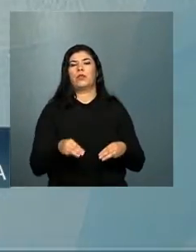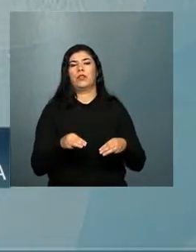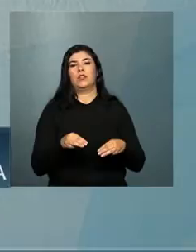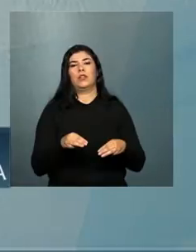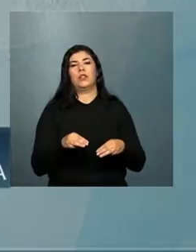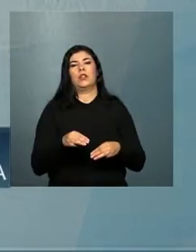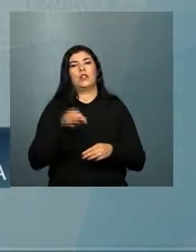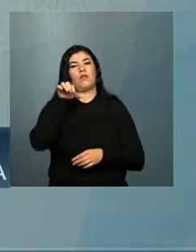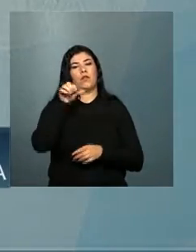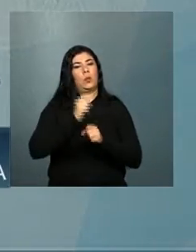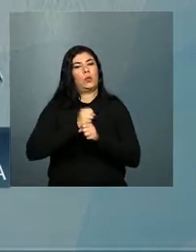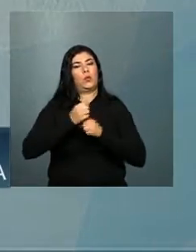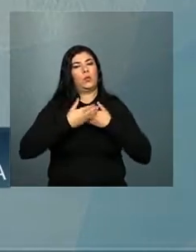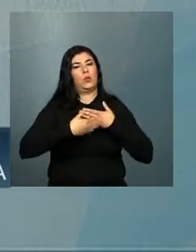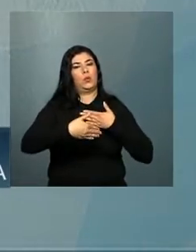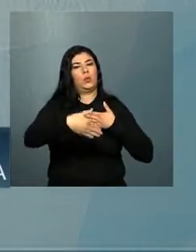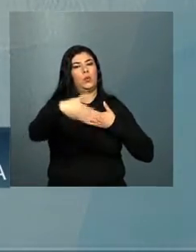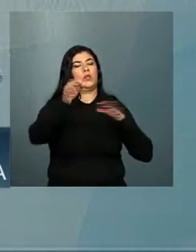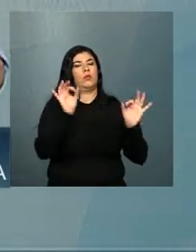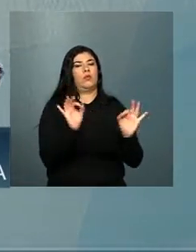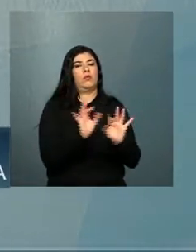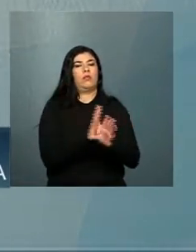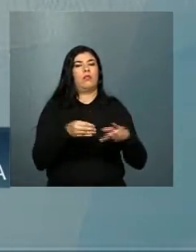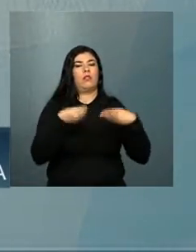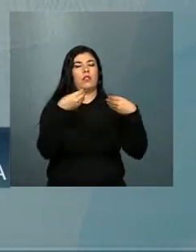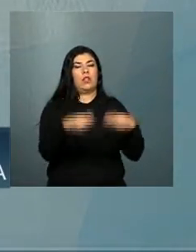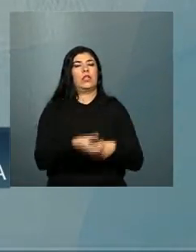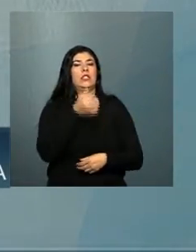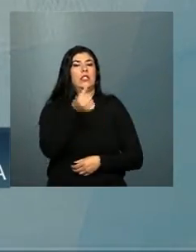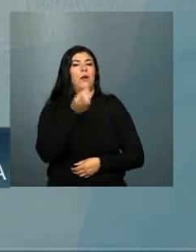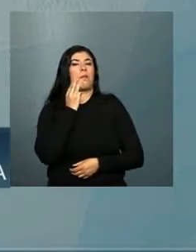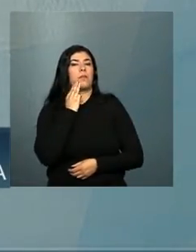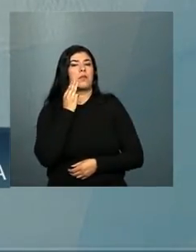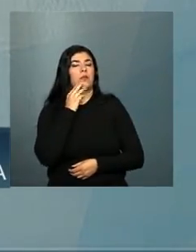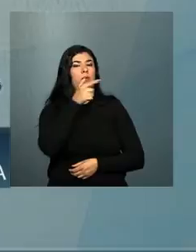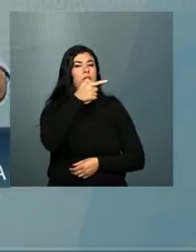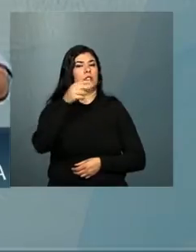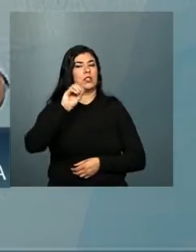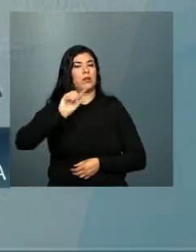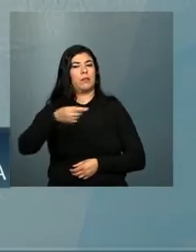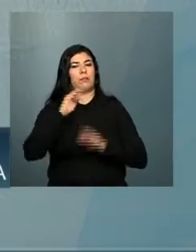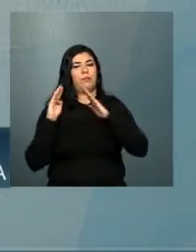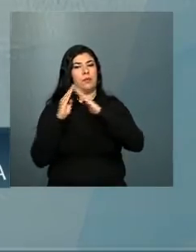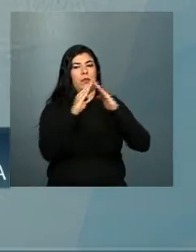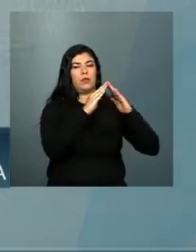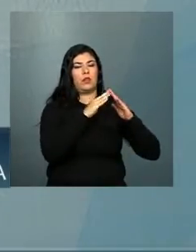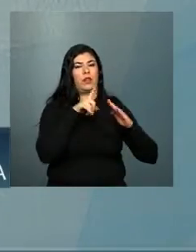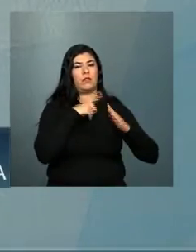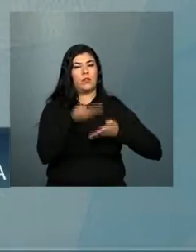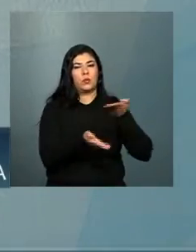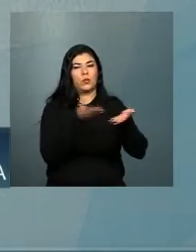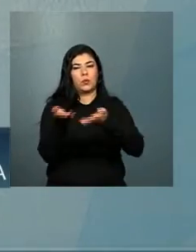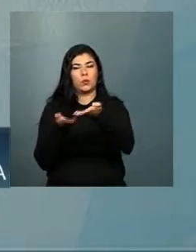depois desses 9 anos, quando entregar essas 6 milhões e 700 mil unidades, vai ter atendido 25 milhões